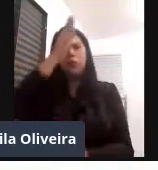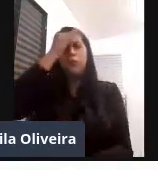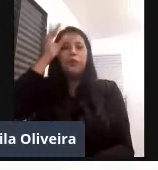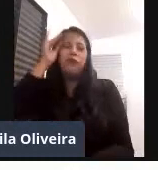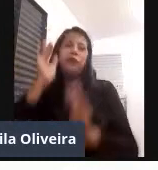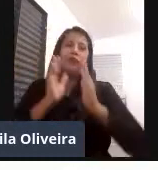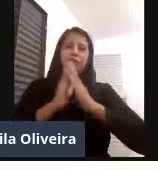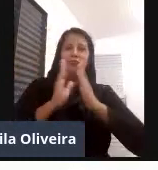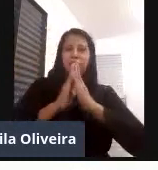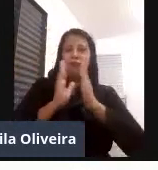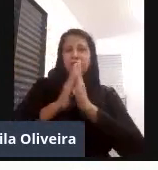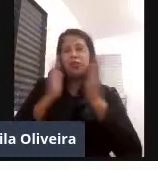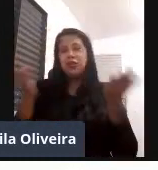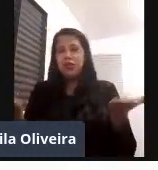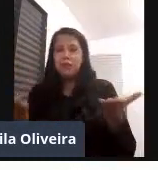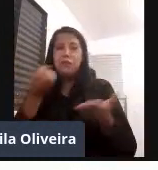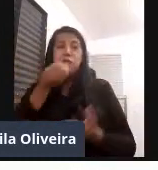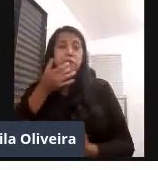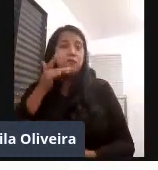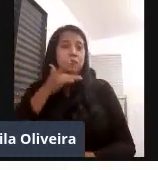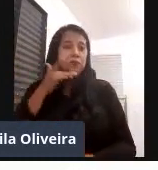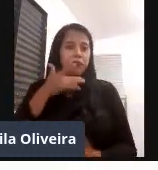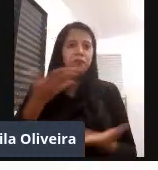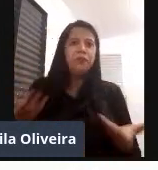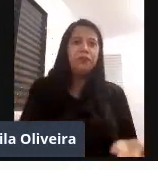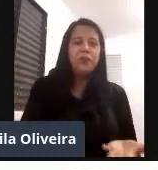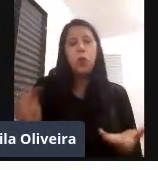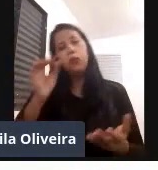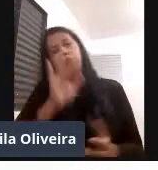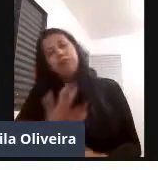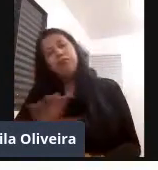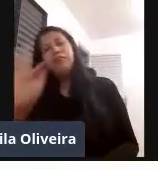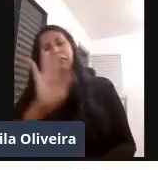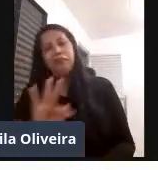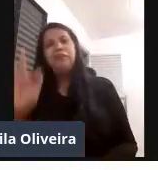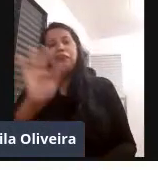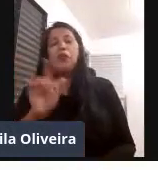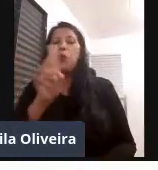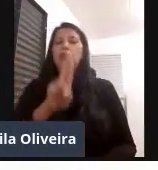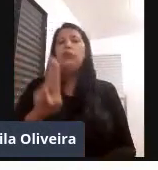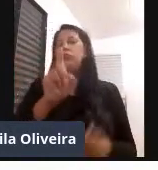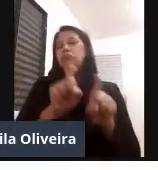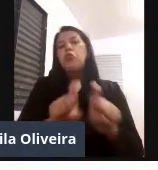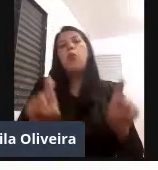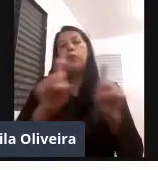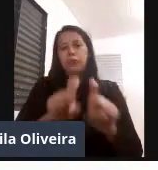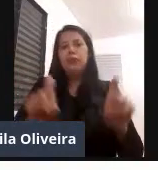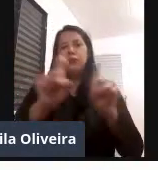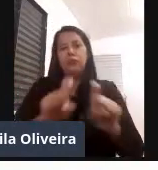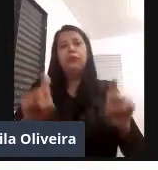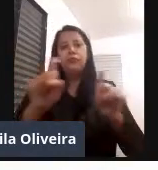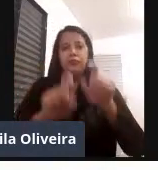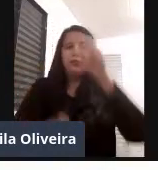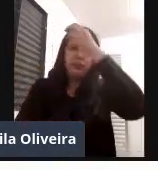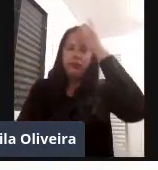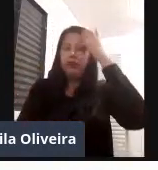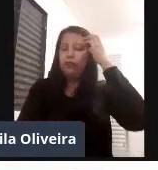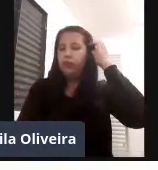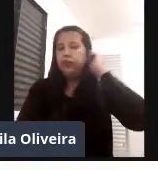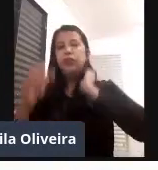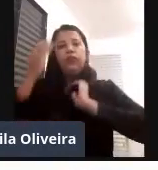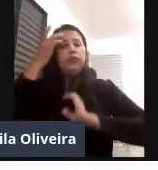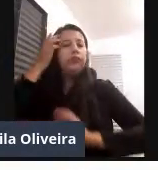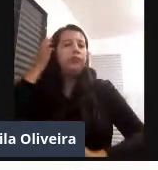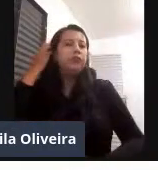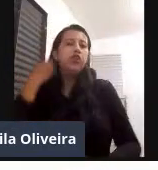talvez da nossa casa ou da nossa universidade, através de um computador. E aí, quando eu falo computador, não é só um desktop